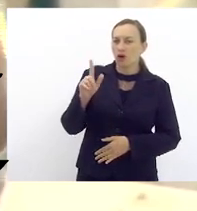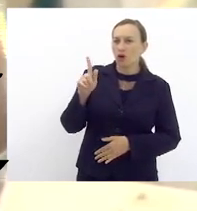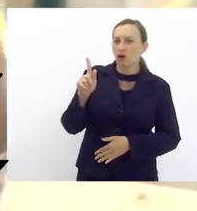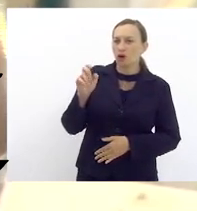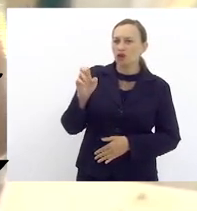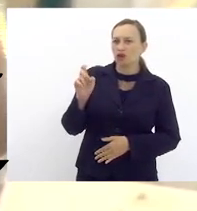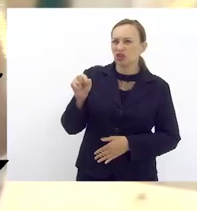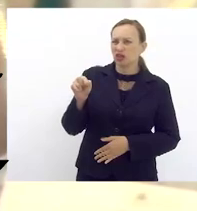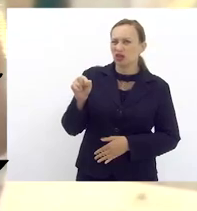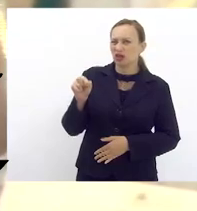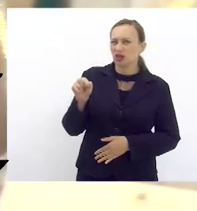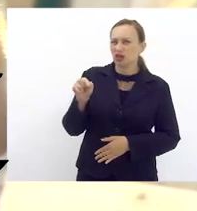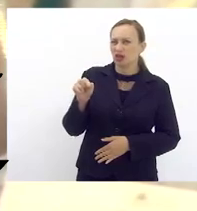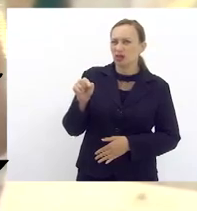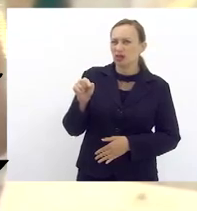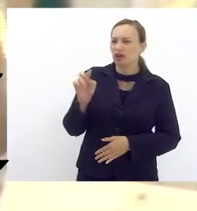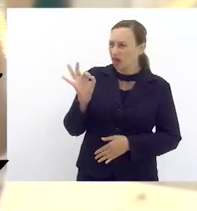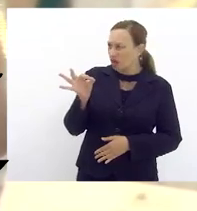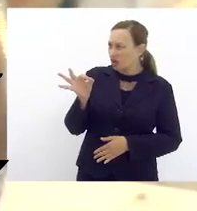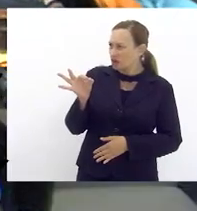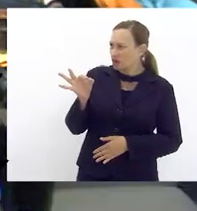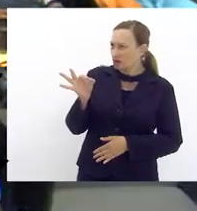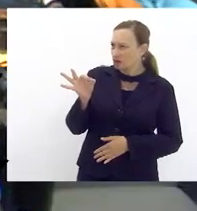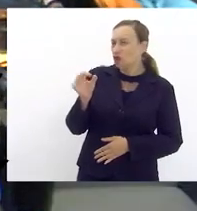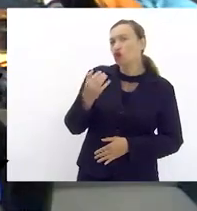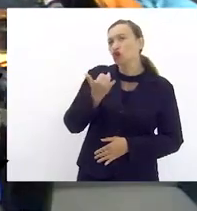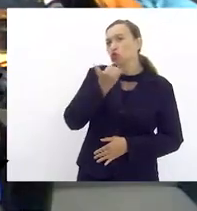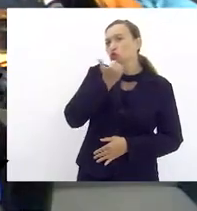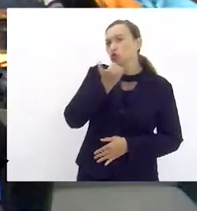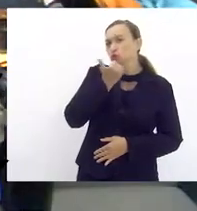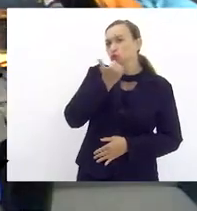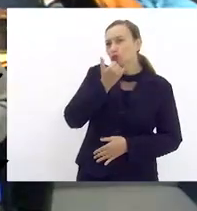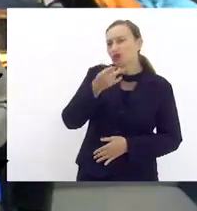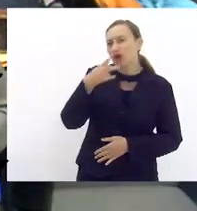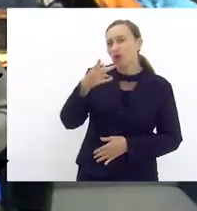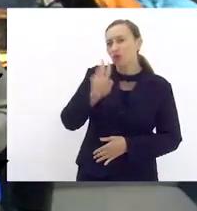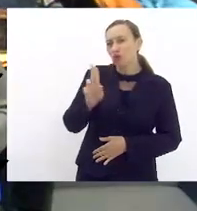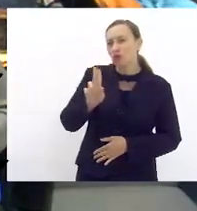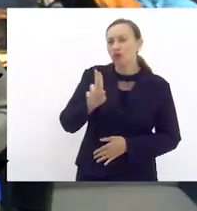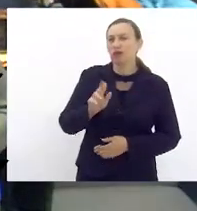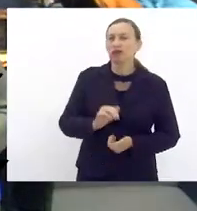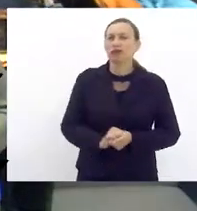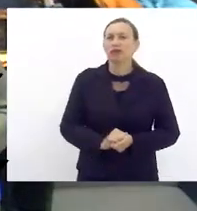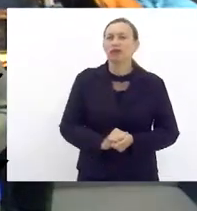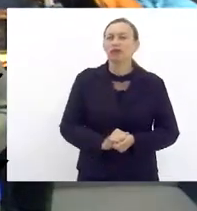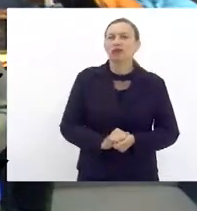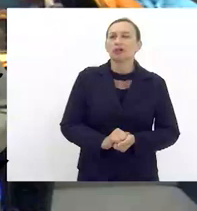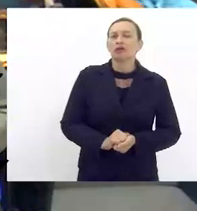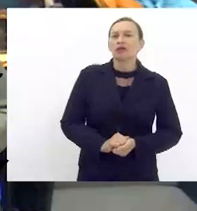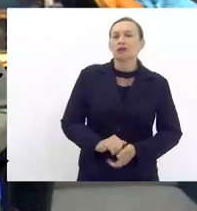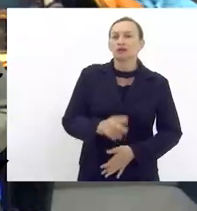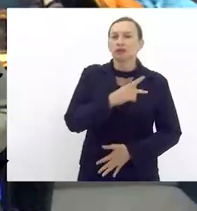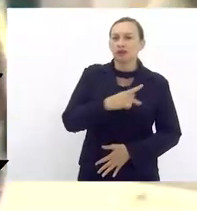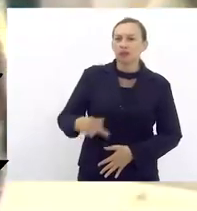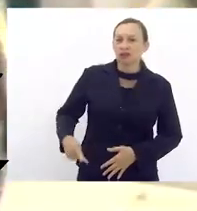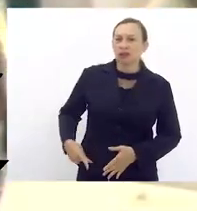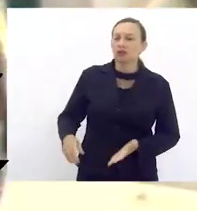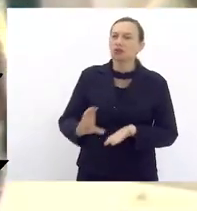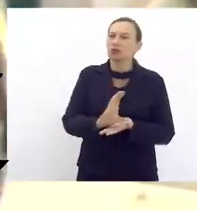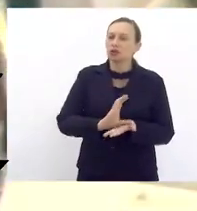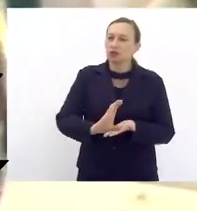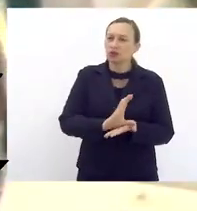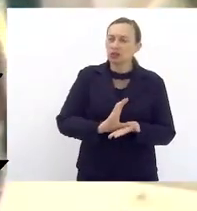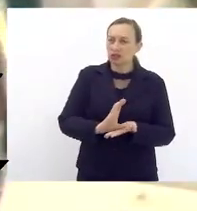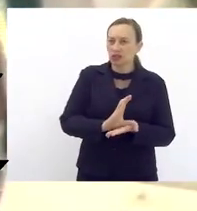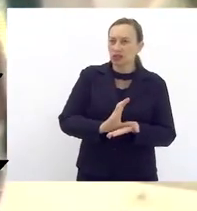pernas É isso aí desculpe aí a pronúncia Presidente do Conselho Estadual defesa e